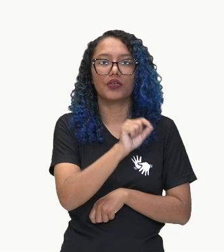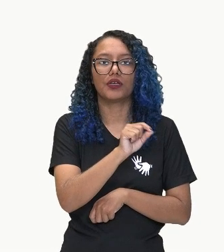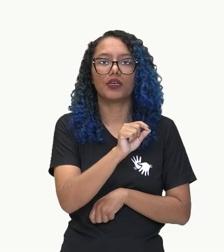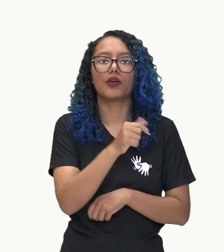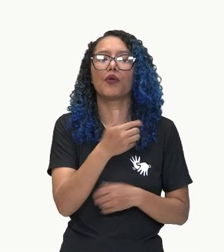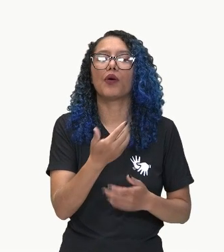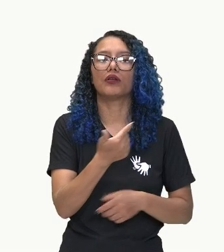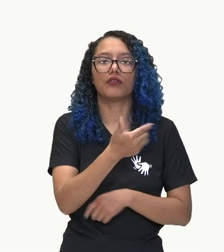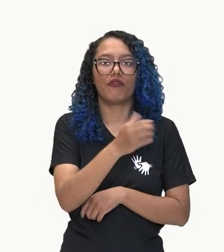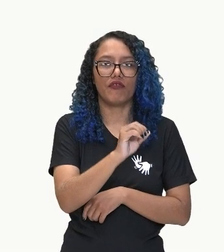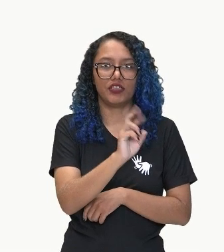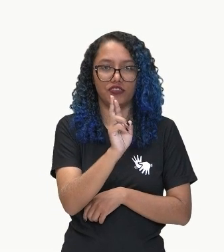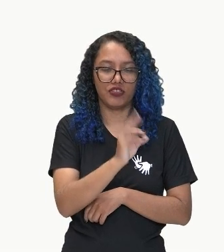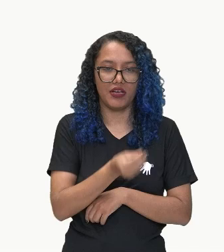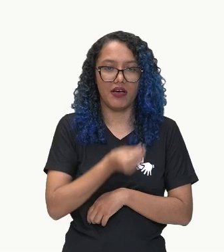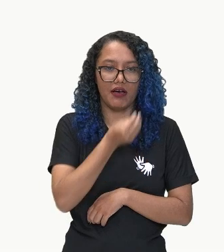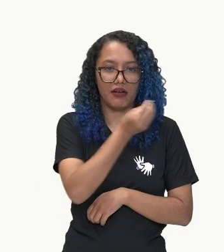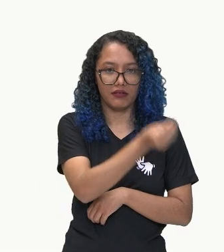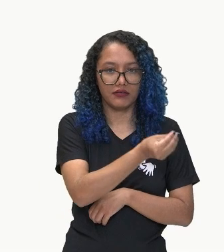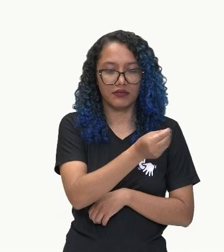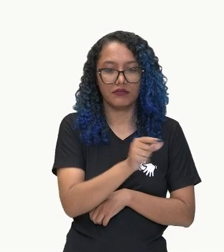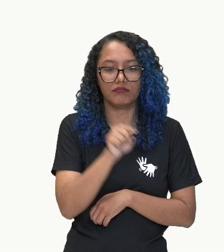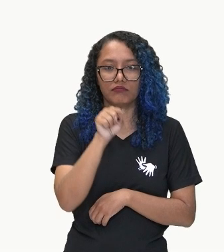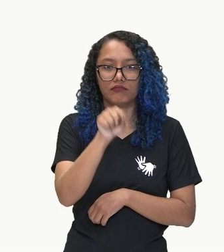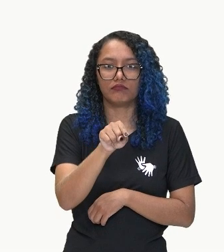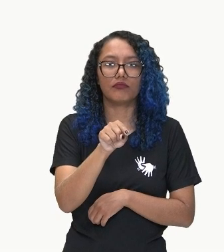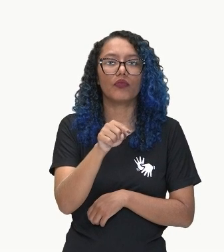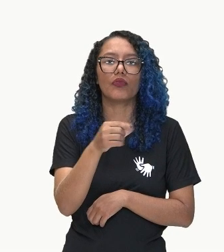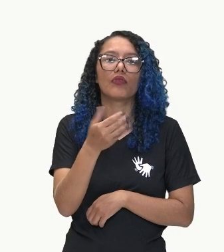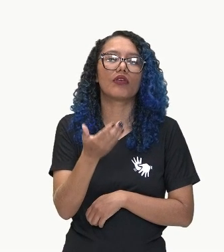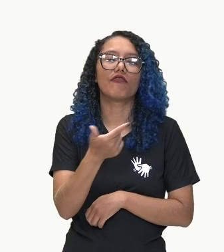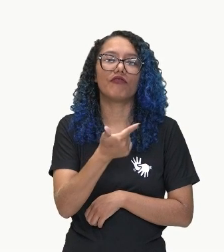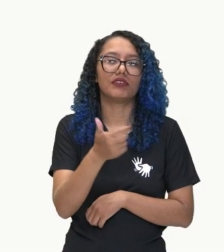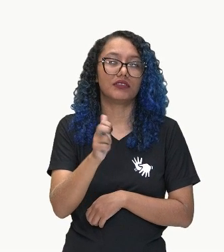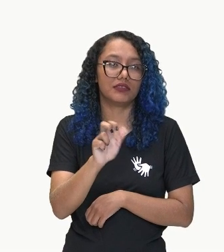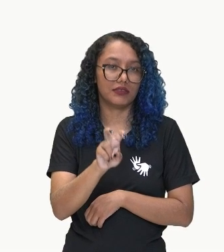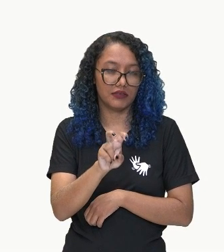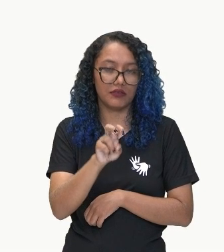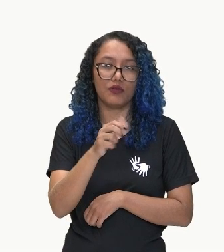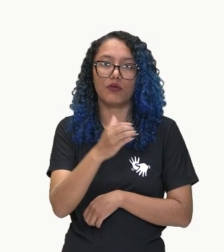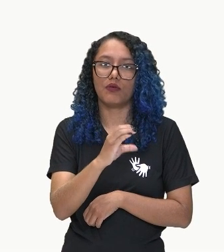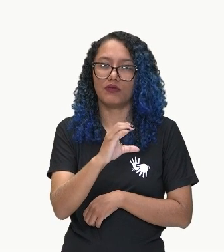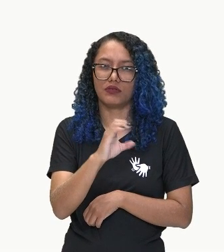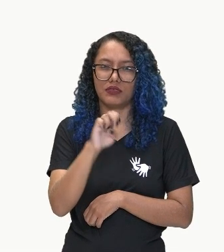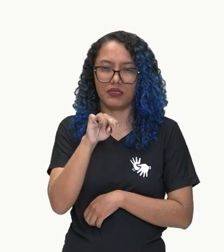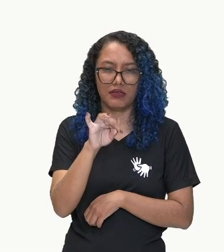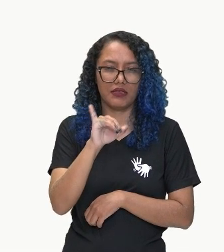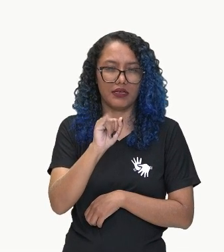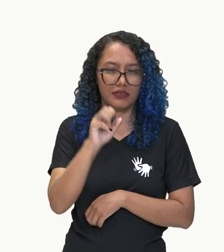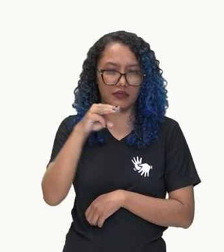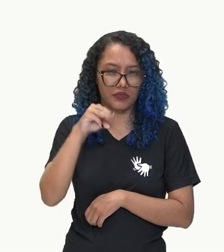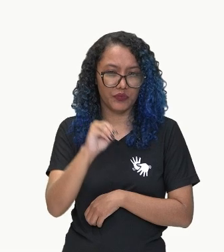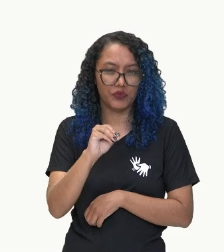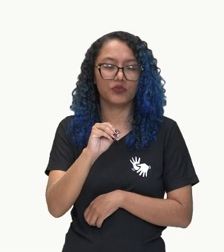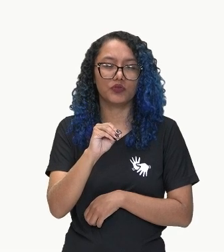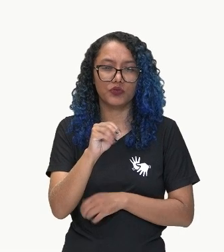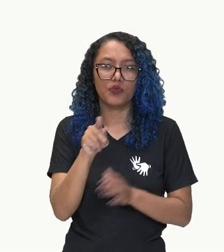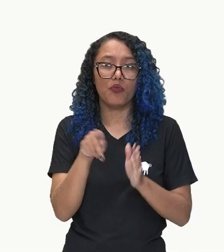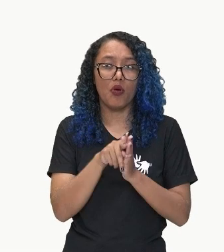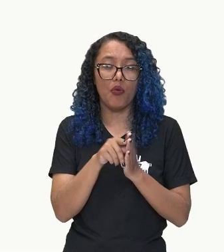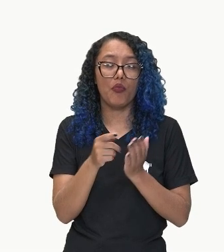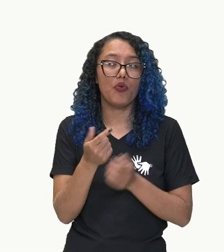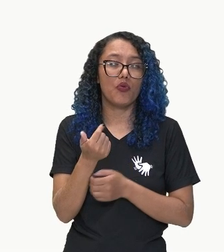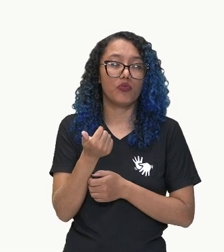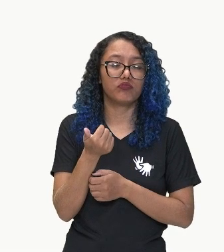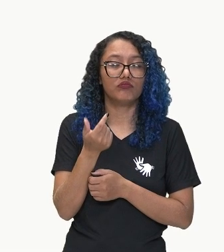dar 25 centésimos do dinheiro, ou seja, 25 centésimos de 100. E